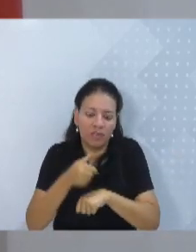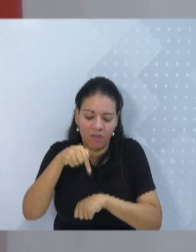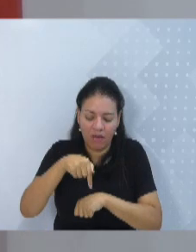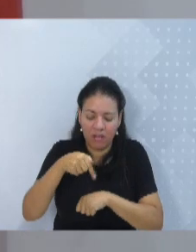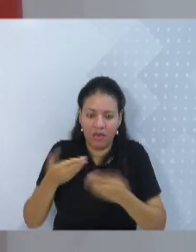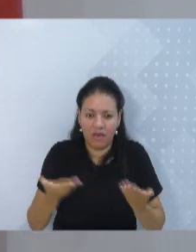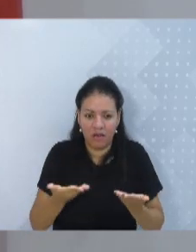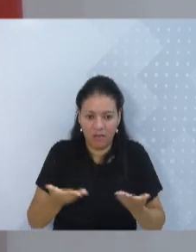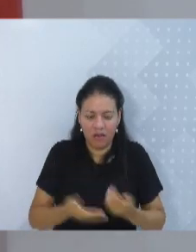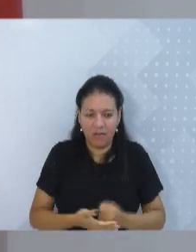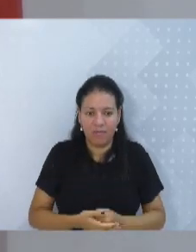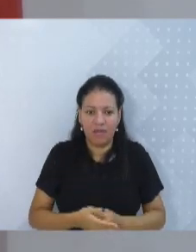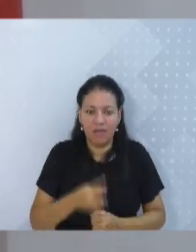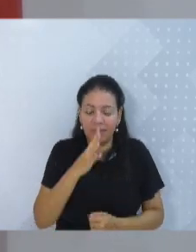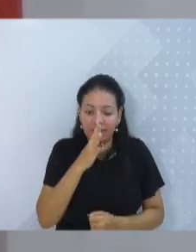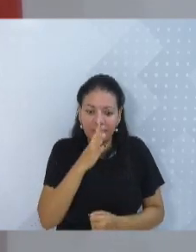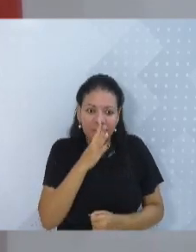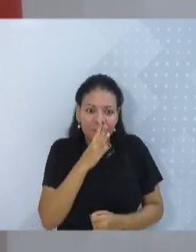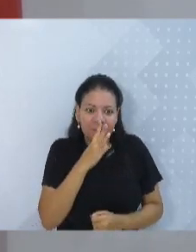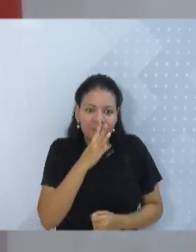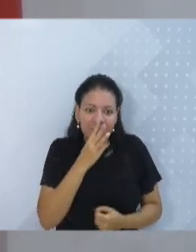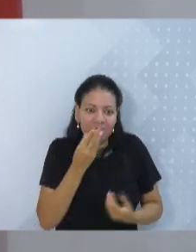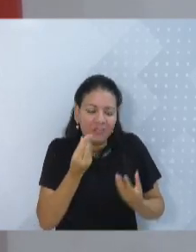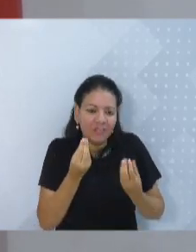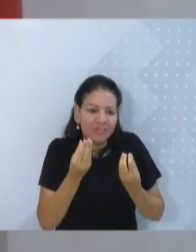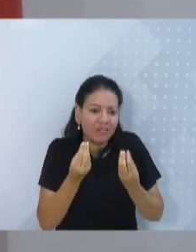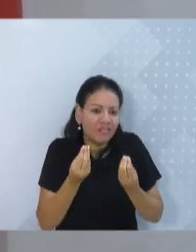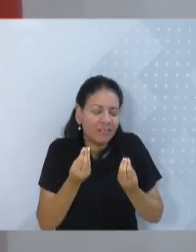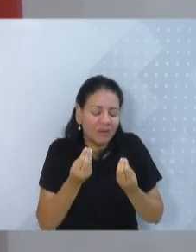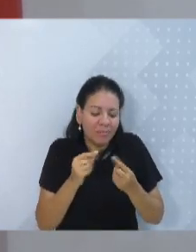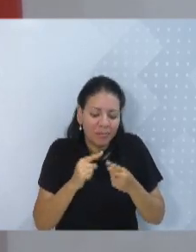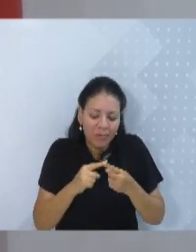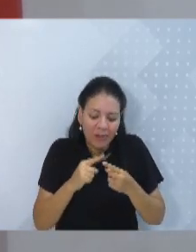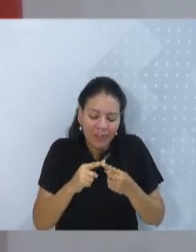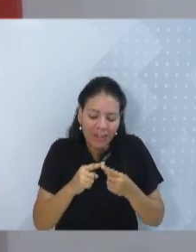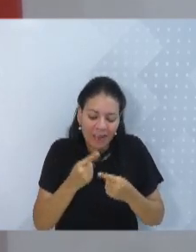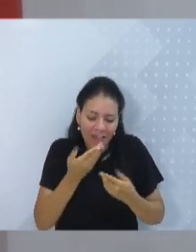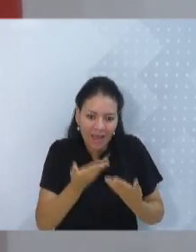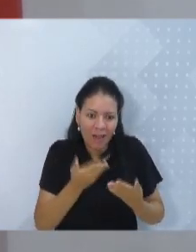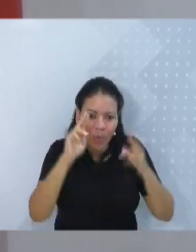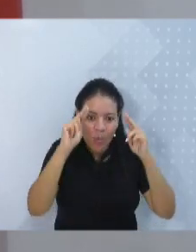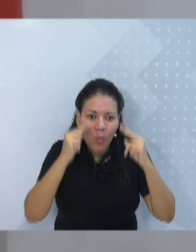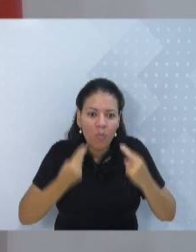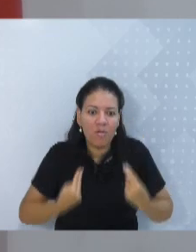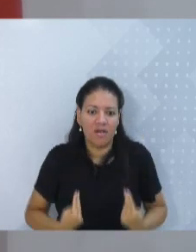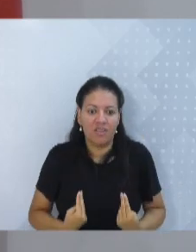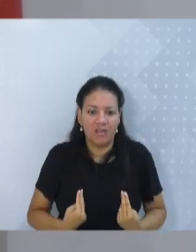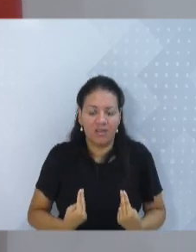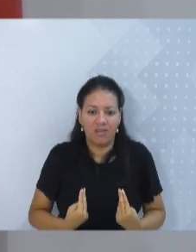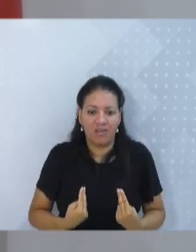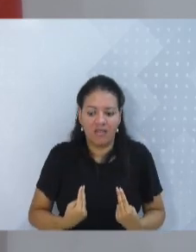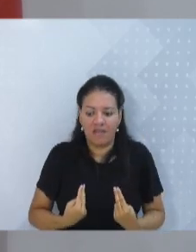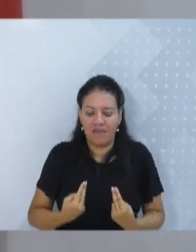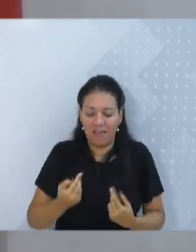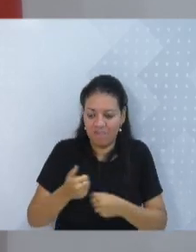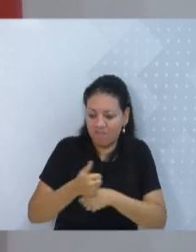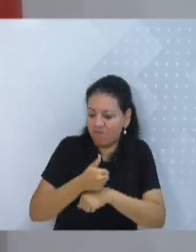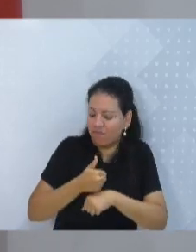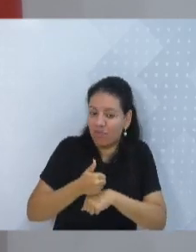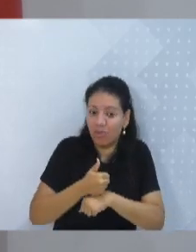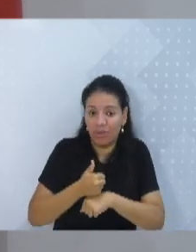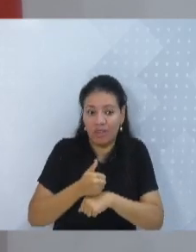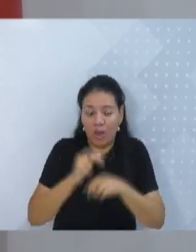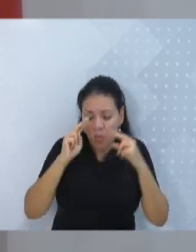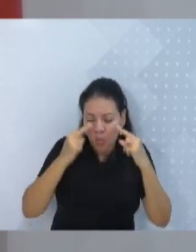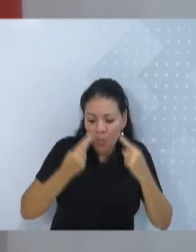eu admiro a Tamara pela forma humana que ela conduz de forma muito profissional mas